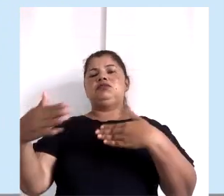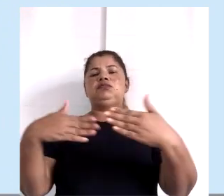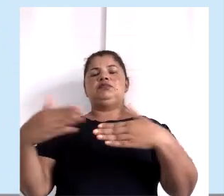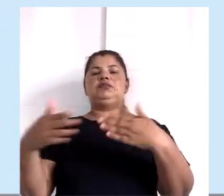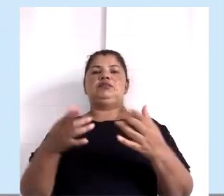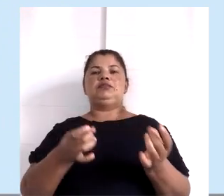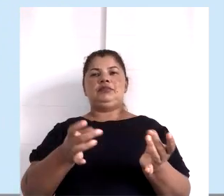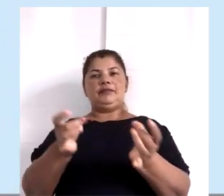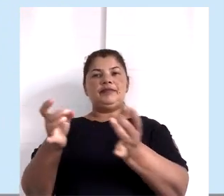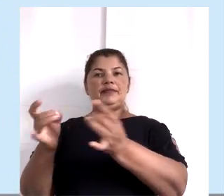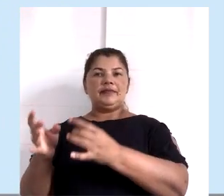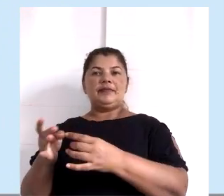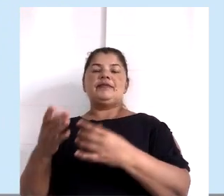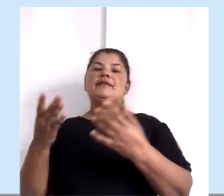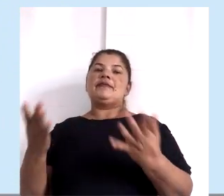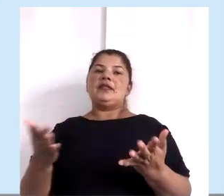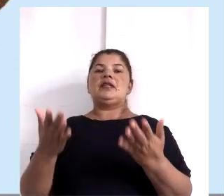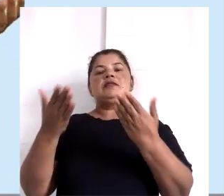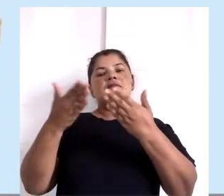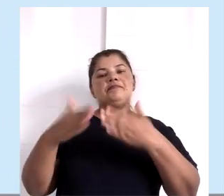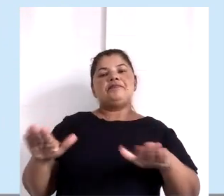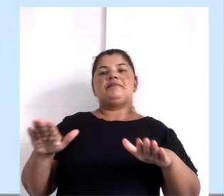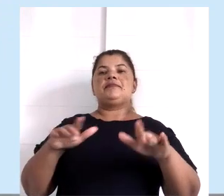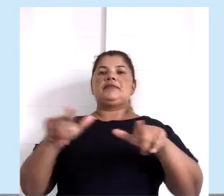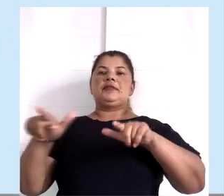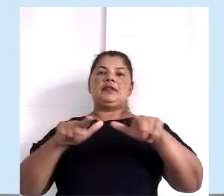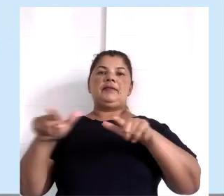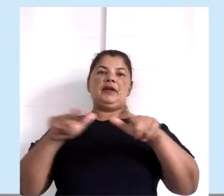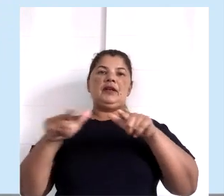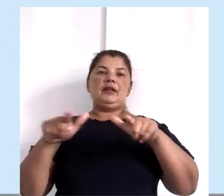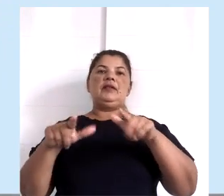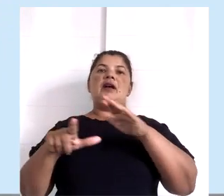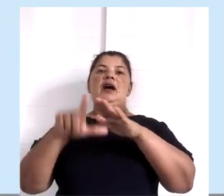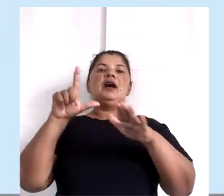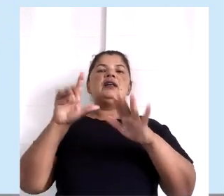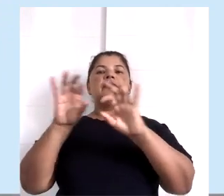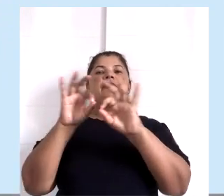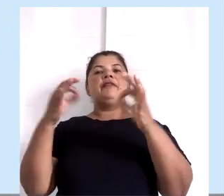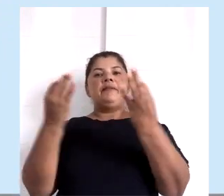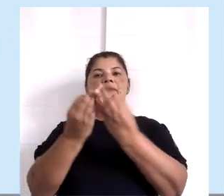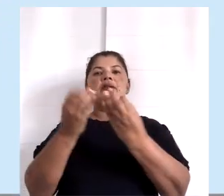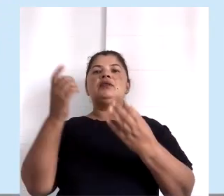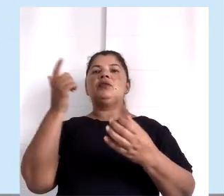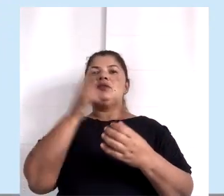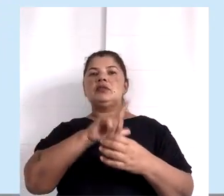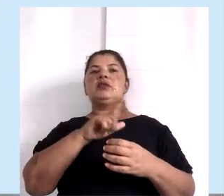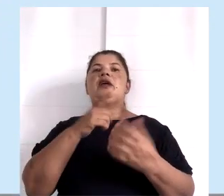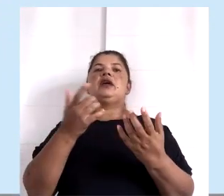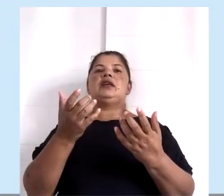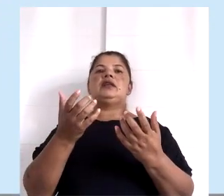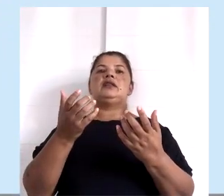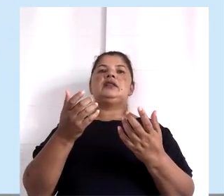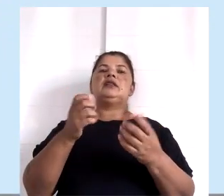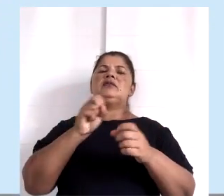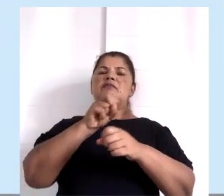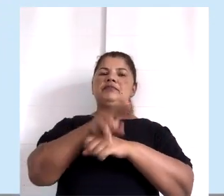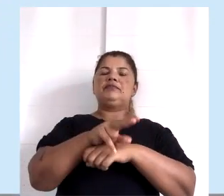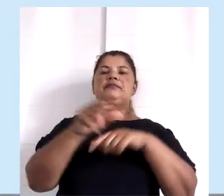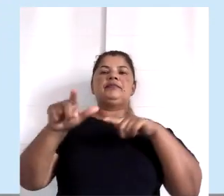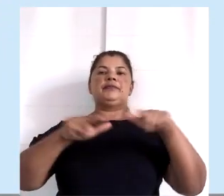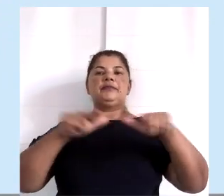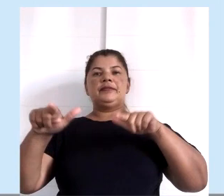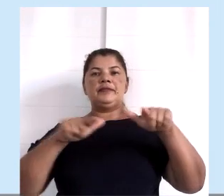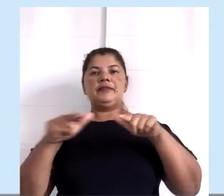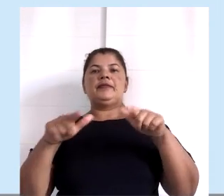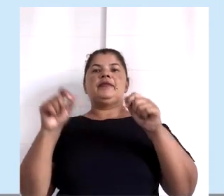umas contrapartidas para o trabalho. Antigamente, como uma família ela conseguia receber o emprego de um grande comerciante